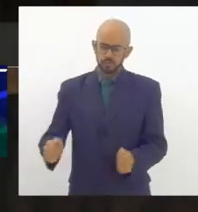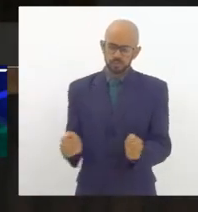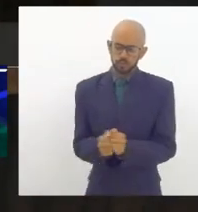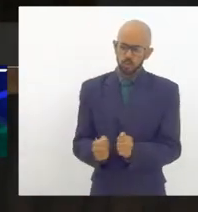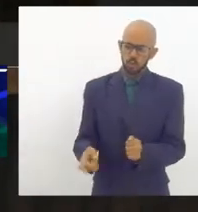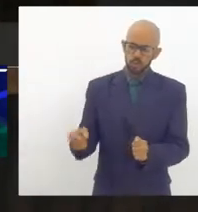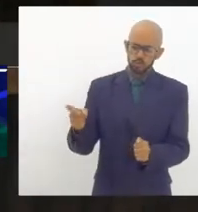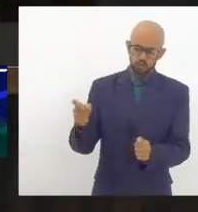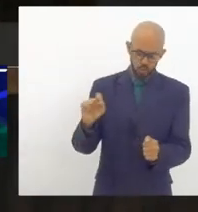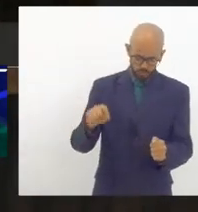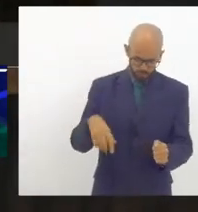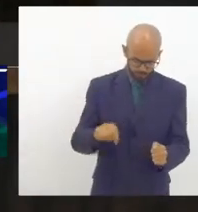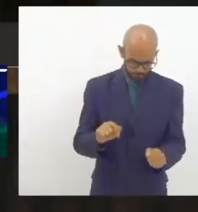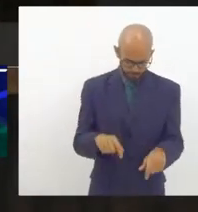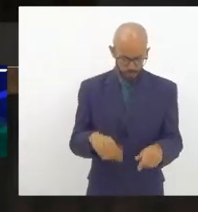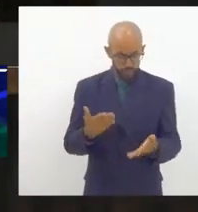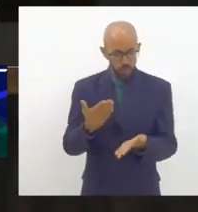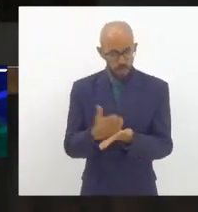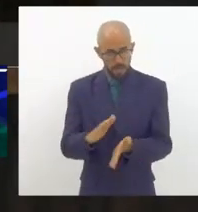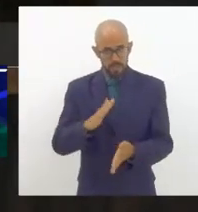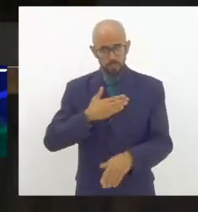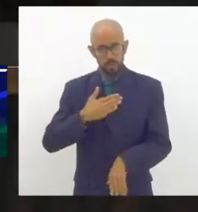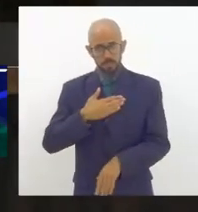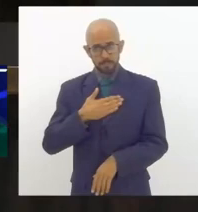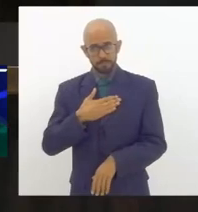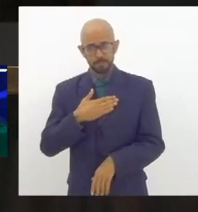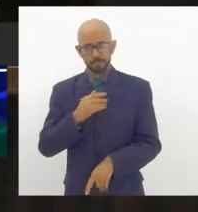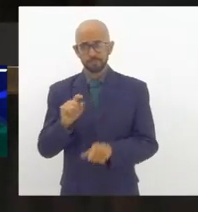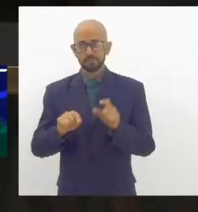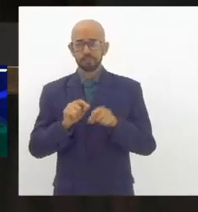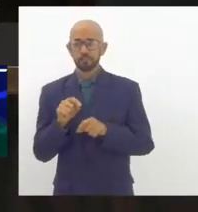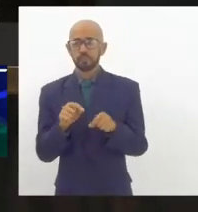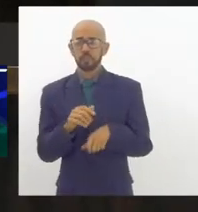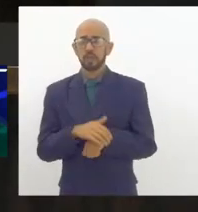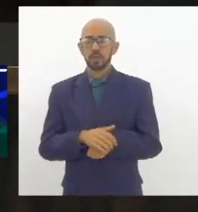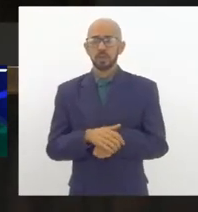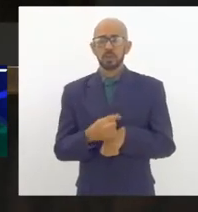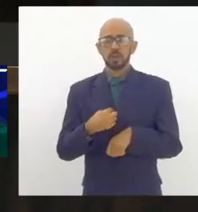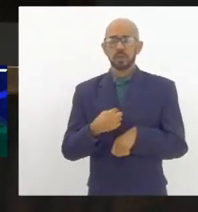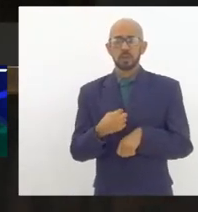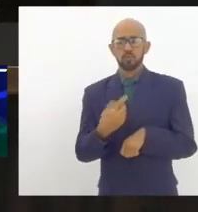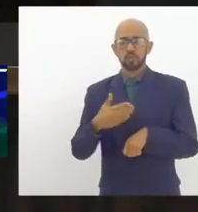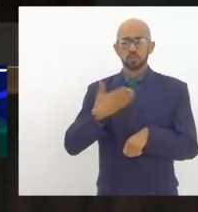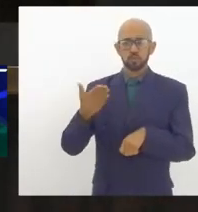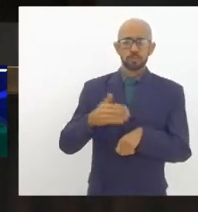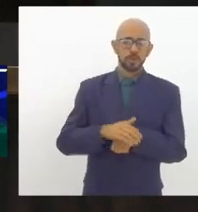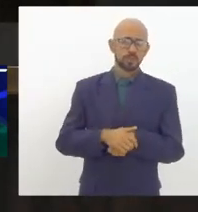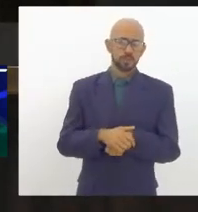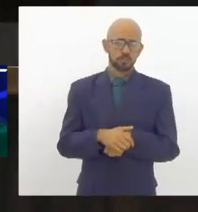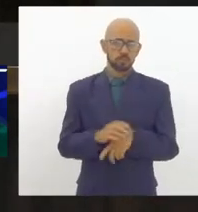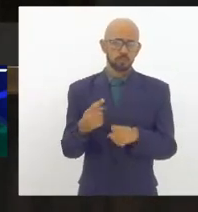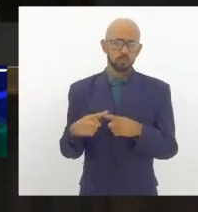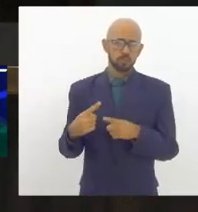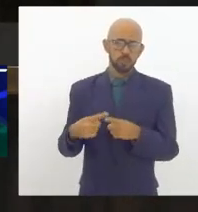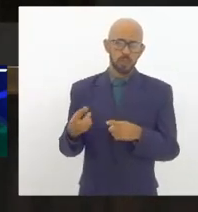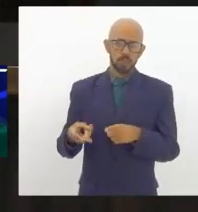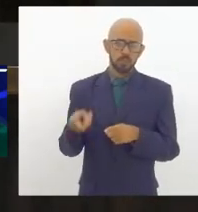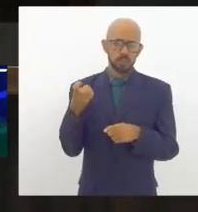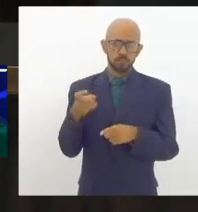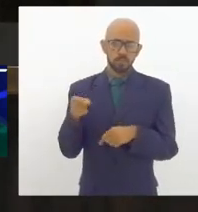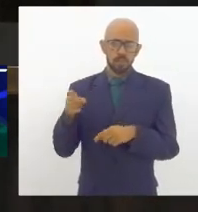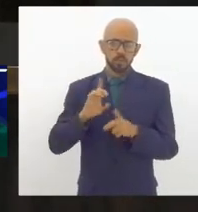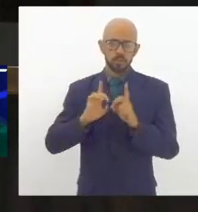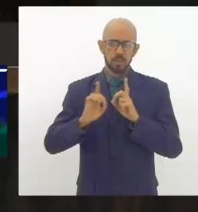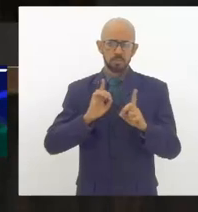colocou pedindo aí o a parte é para dizer que eu fiquei muito Surpresa porque assistir o